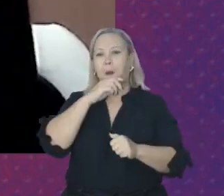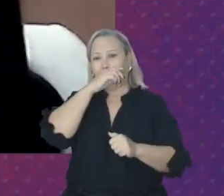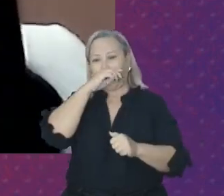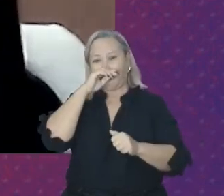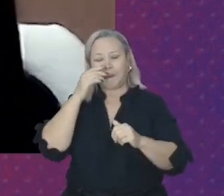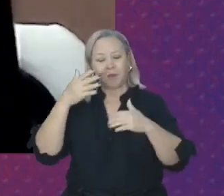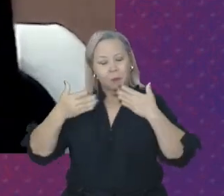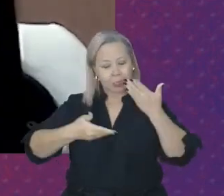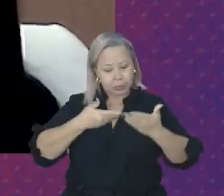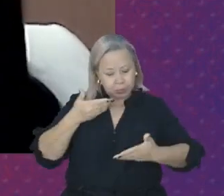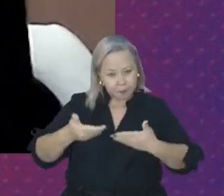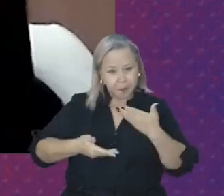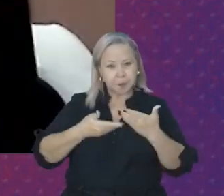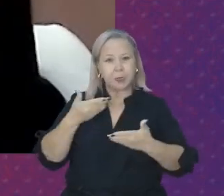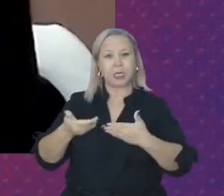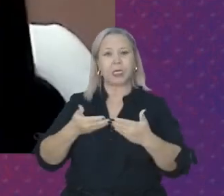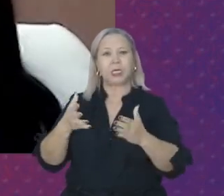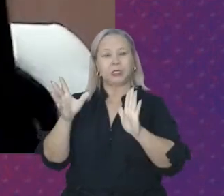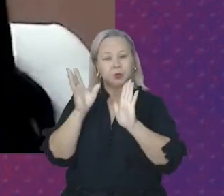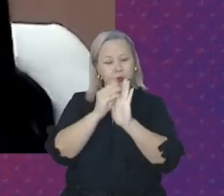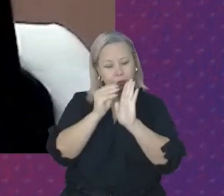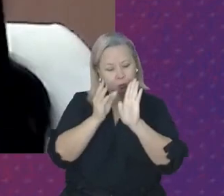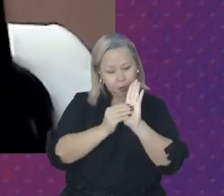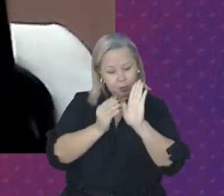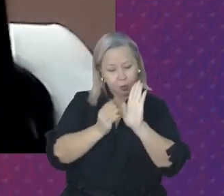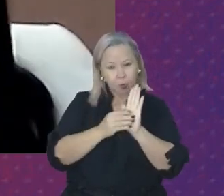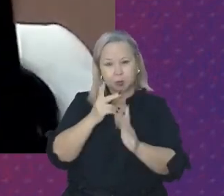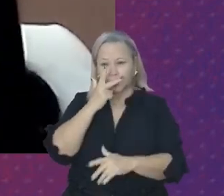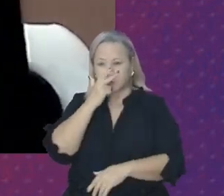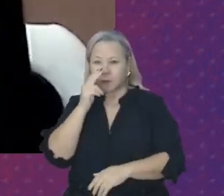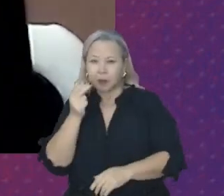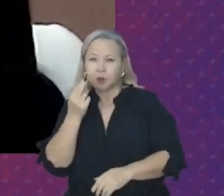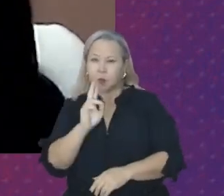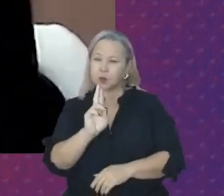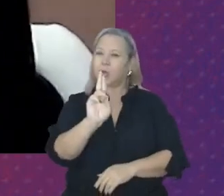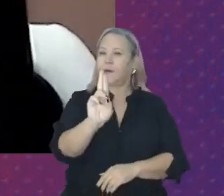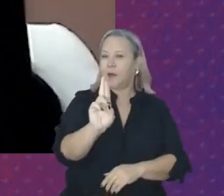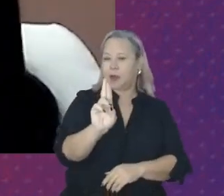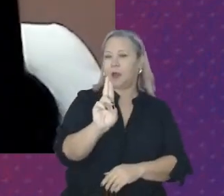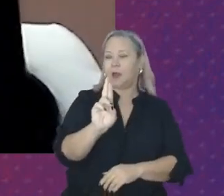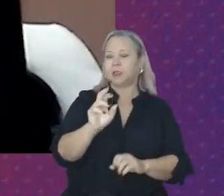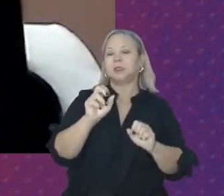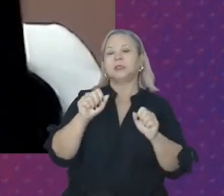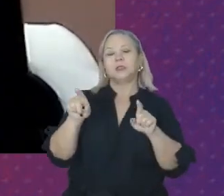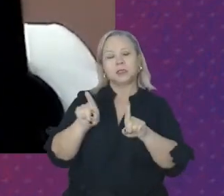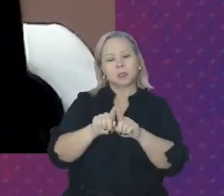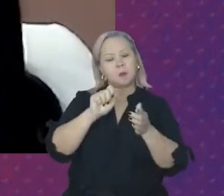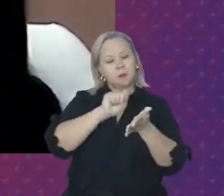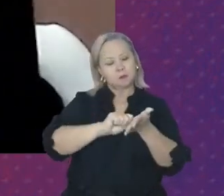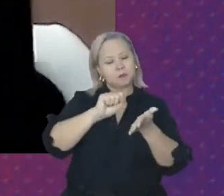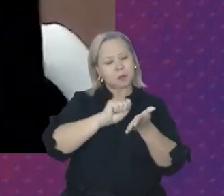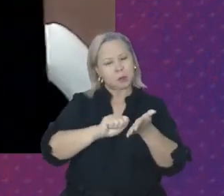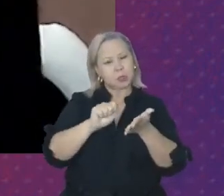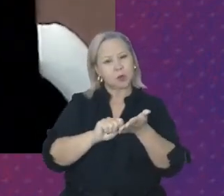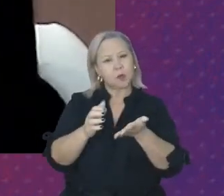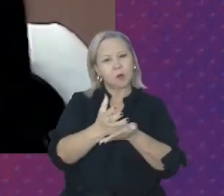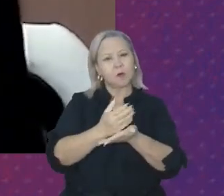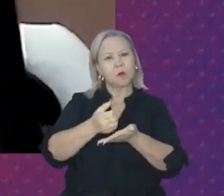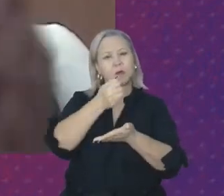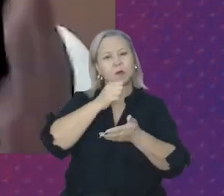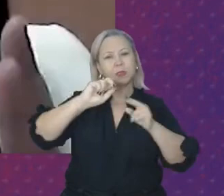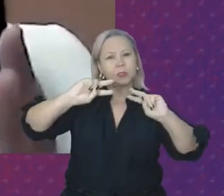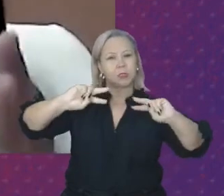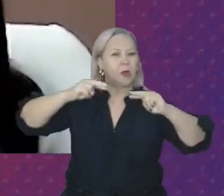de engajamento e de conteúdo, tudo que você achou de referência, também anota, salva aquele